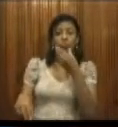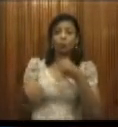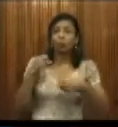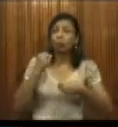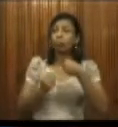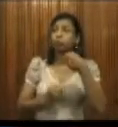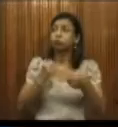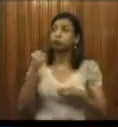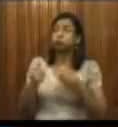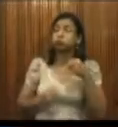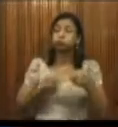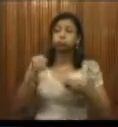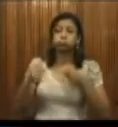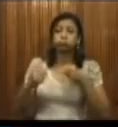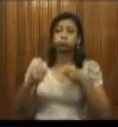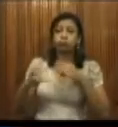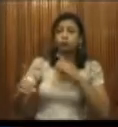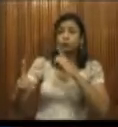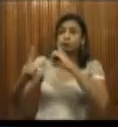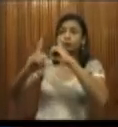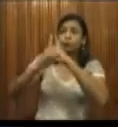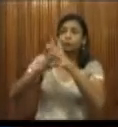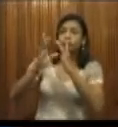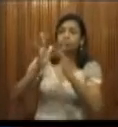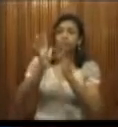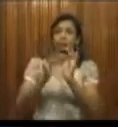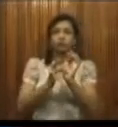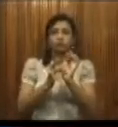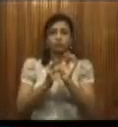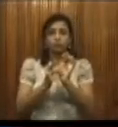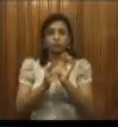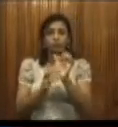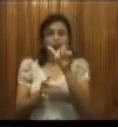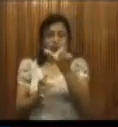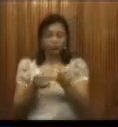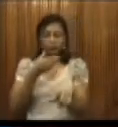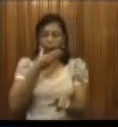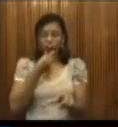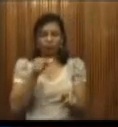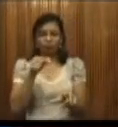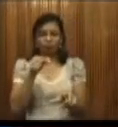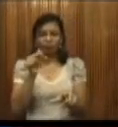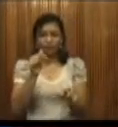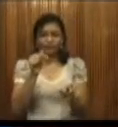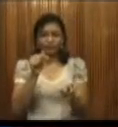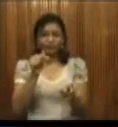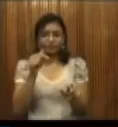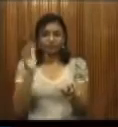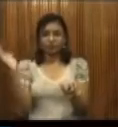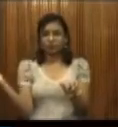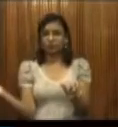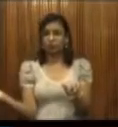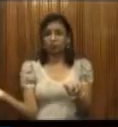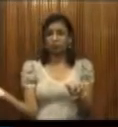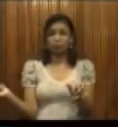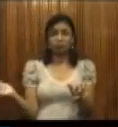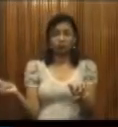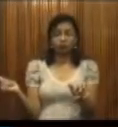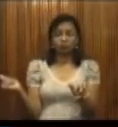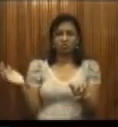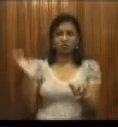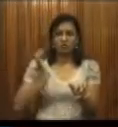encontro. Esse homem jovem, esse homem rico, esse homem de status, esse